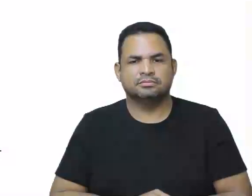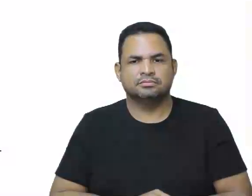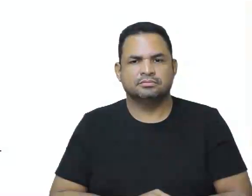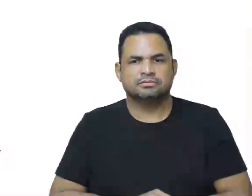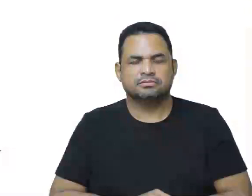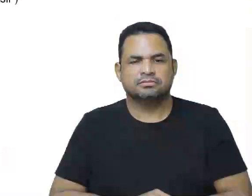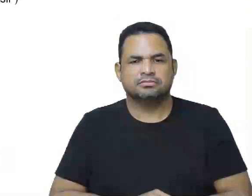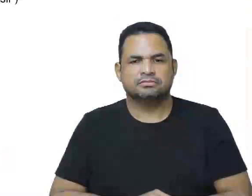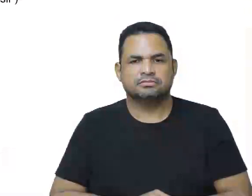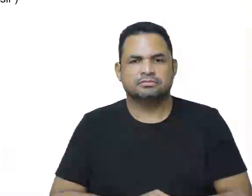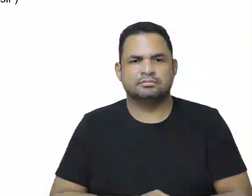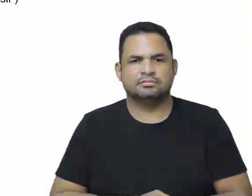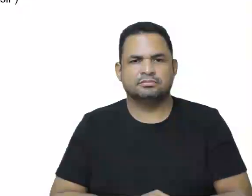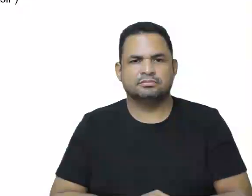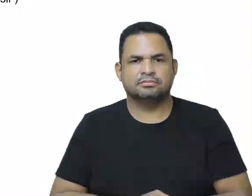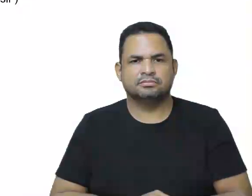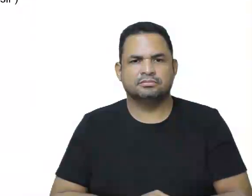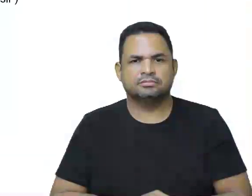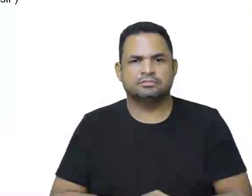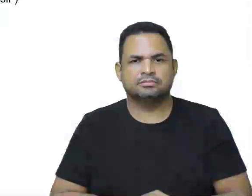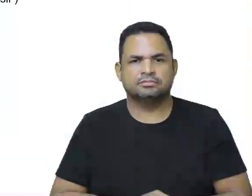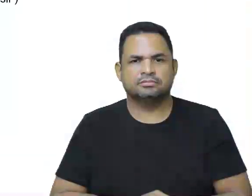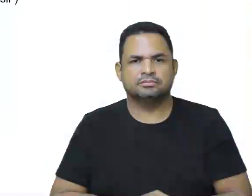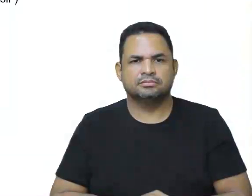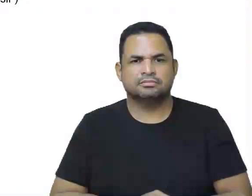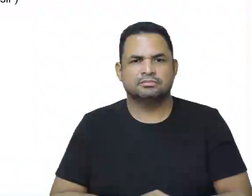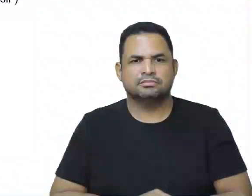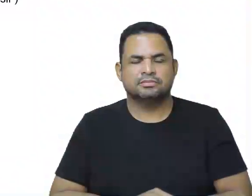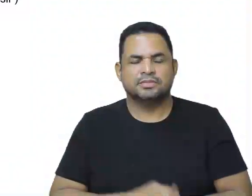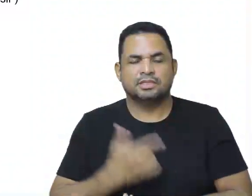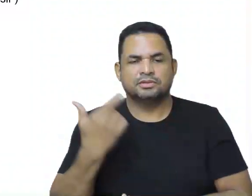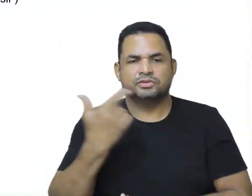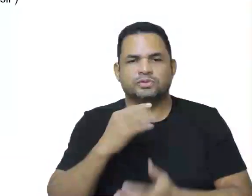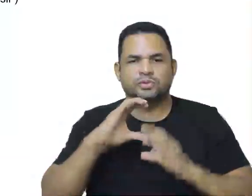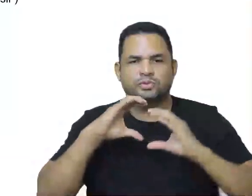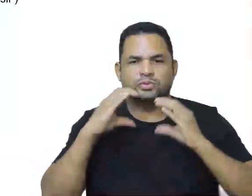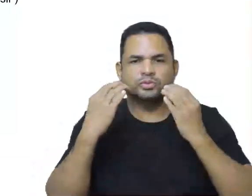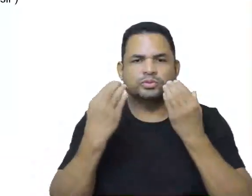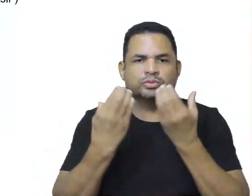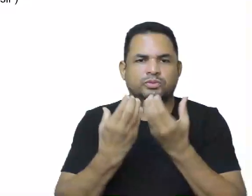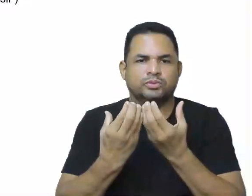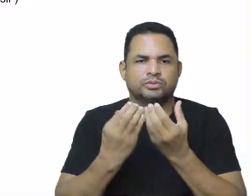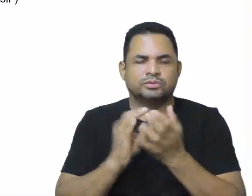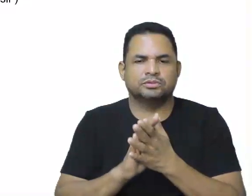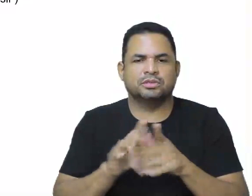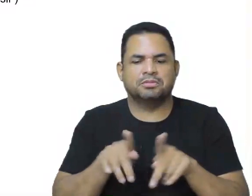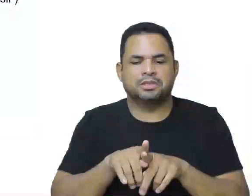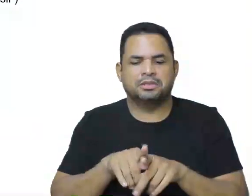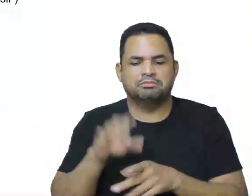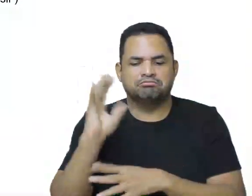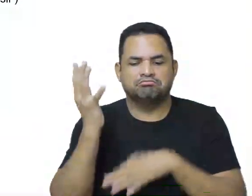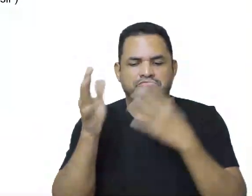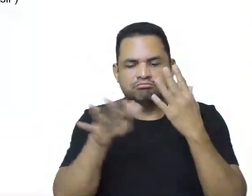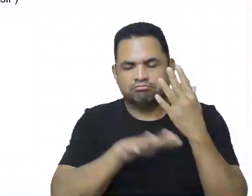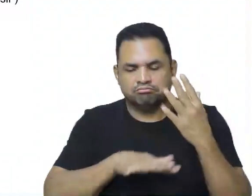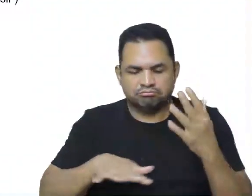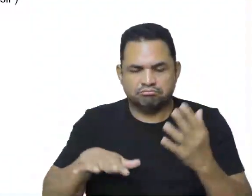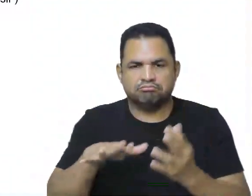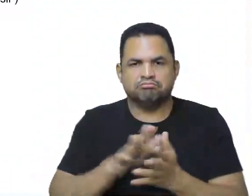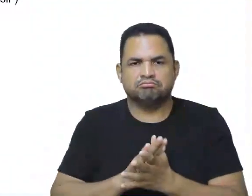desenvolvimento sustentável. Segunda conferência, a gente pode colocar sobre meio ambiente, que quando falo,